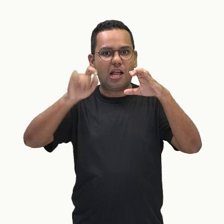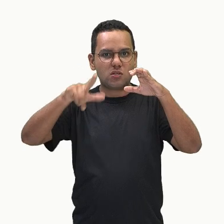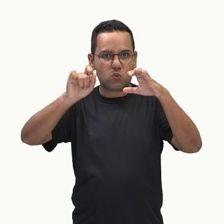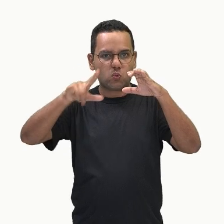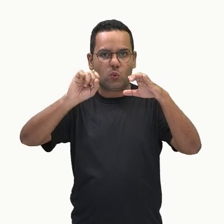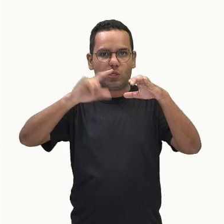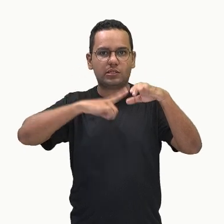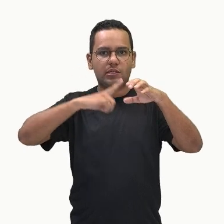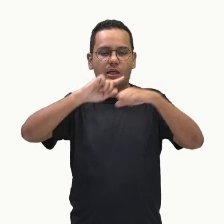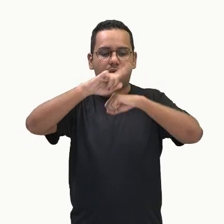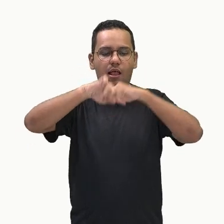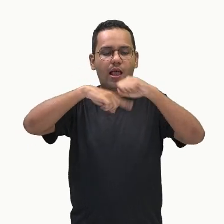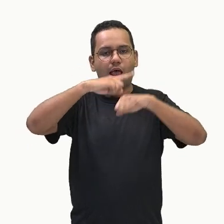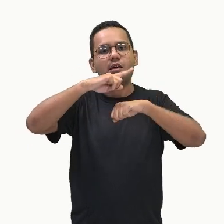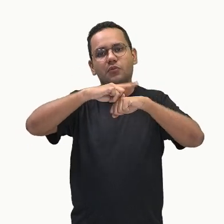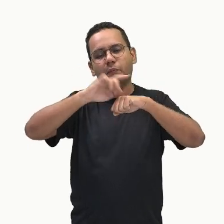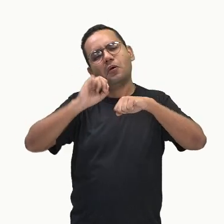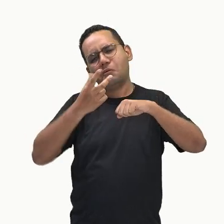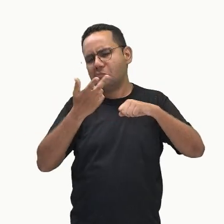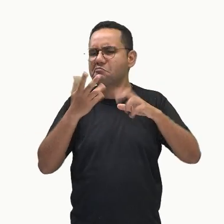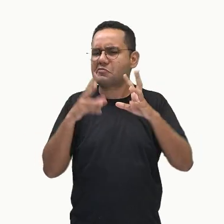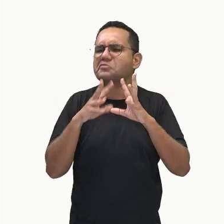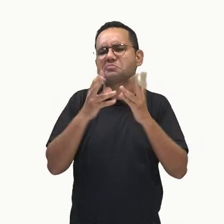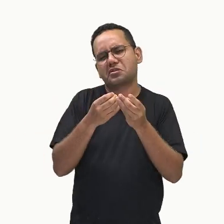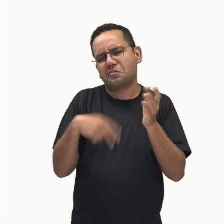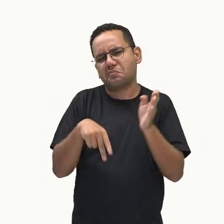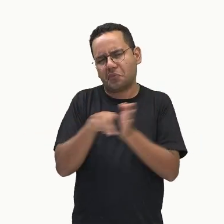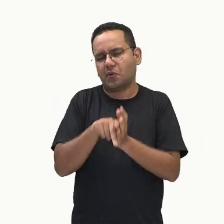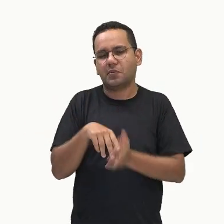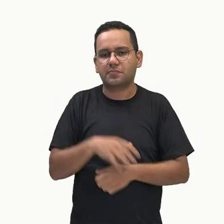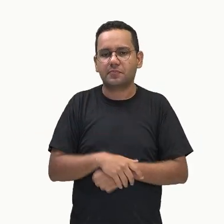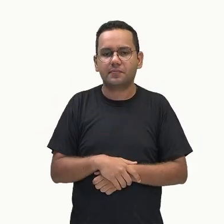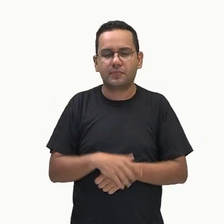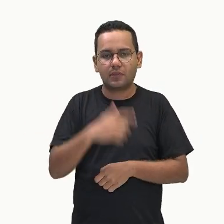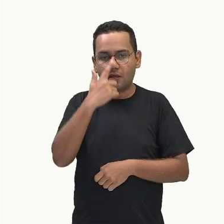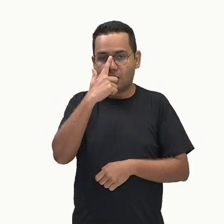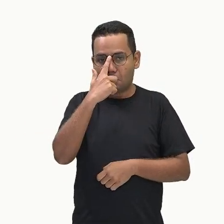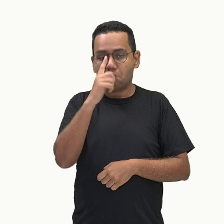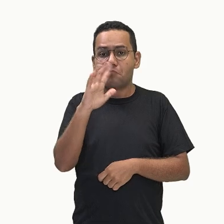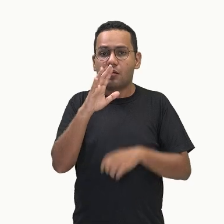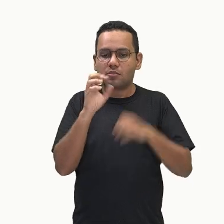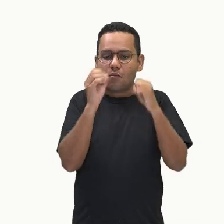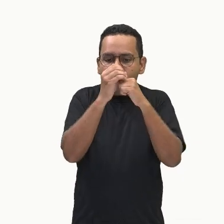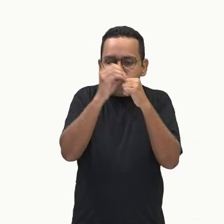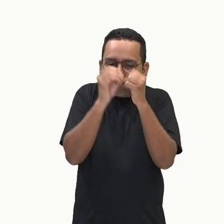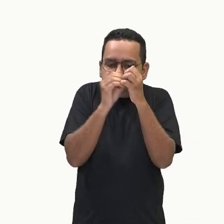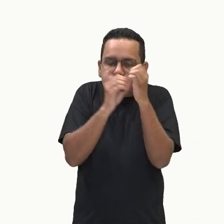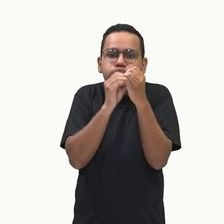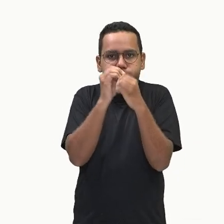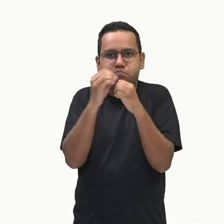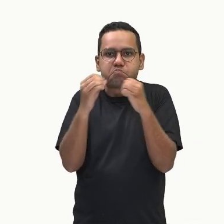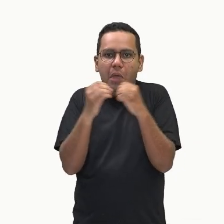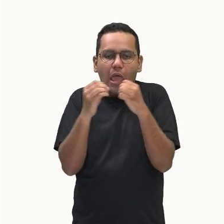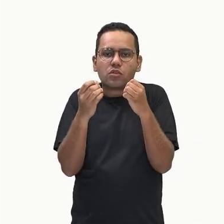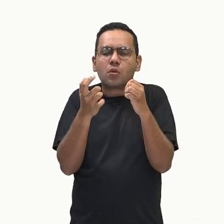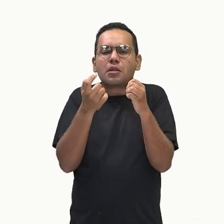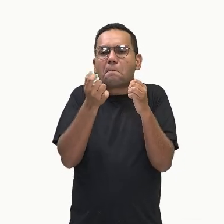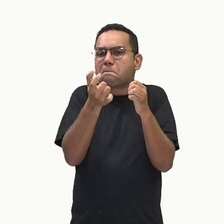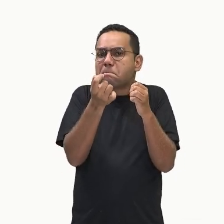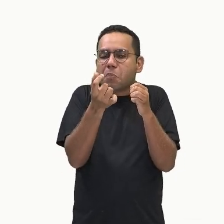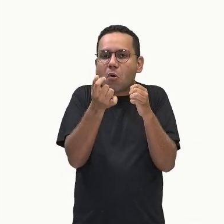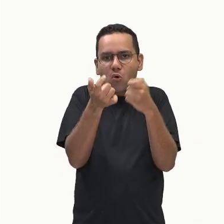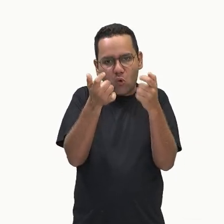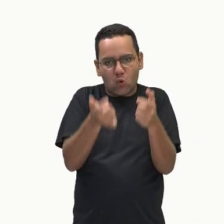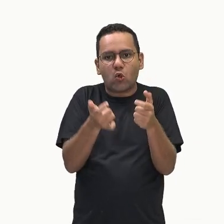ou compostos químicos, eles vão estar muito agregados, ocupando, porque eles têm menos espaço para